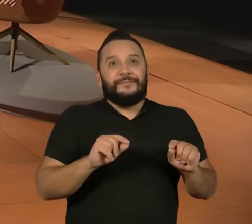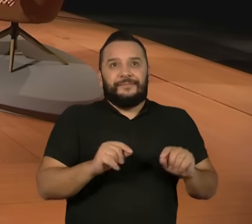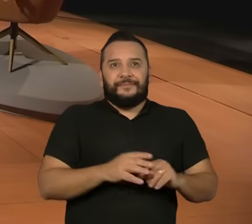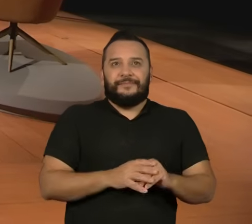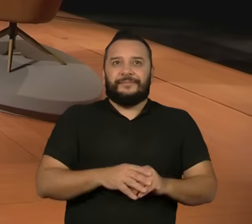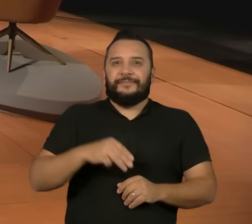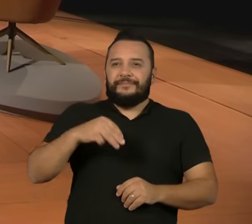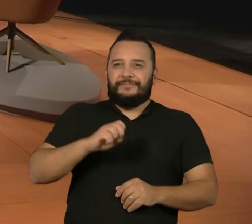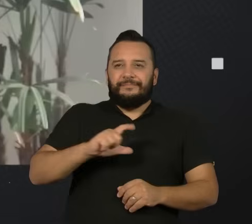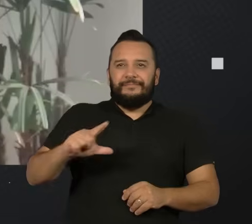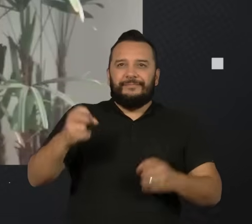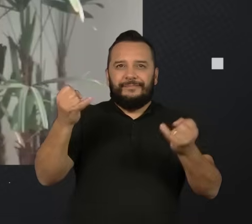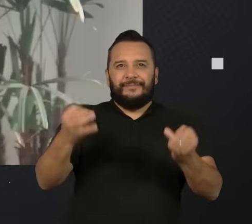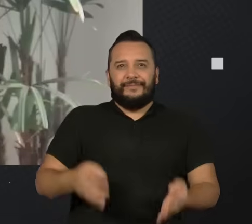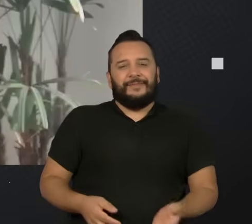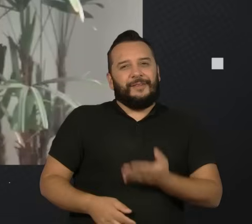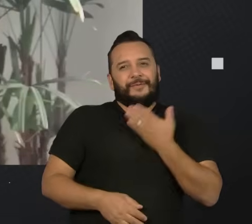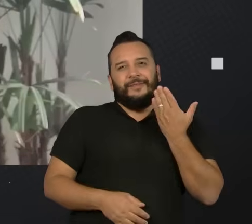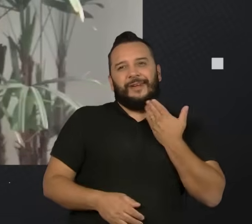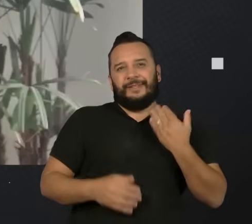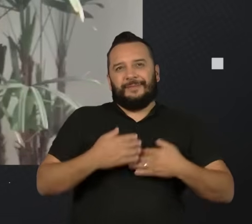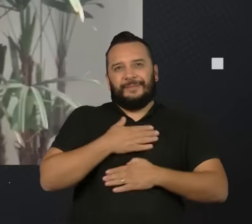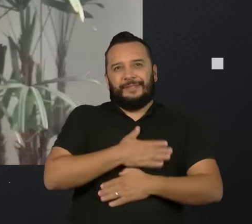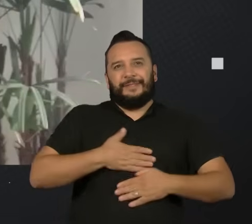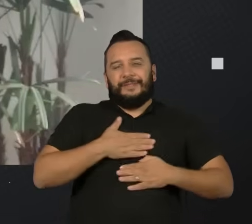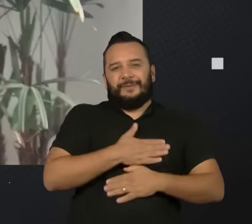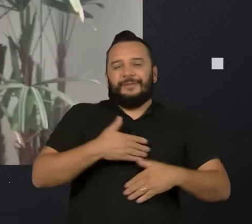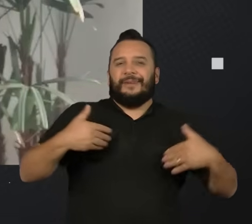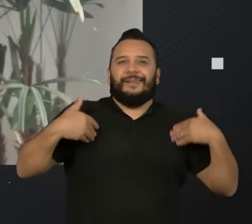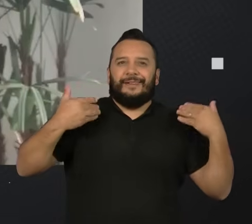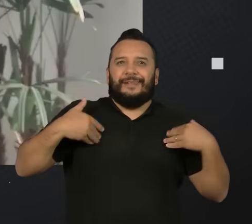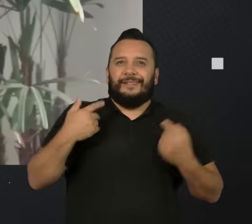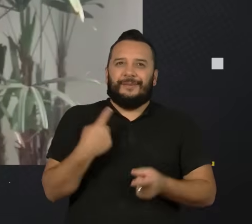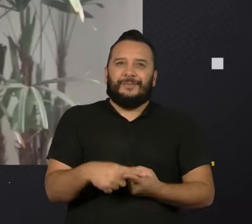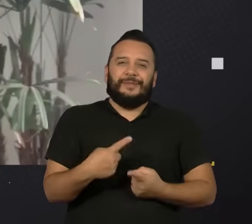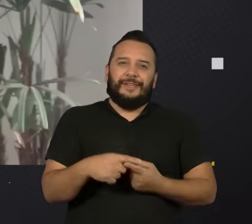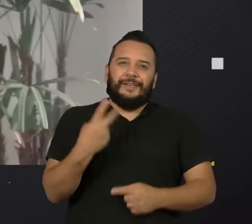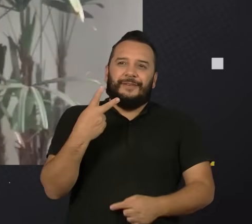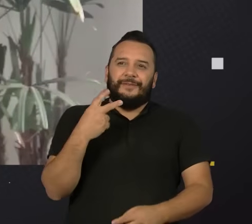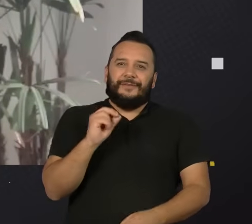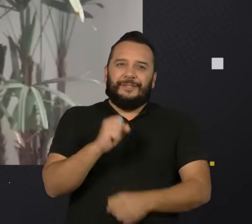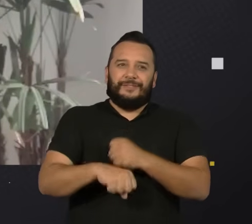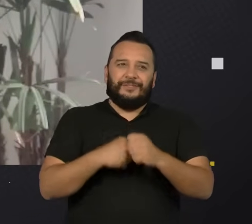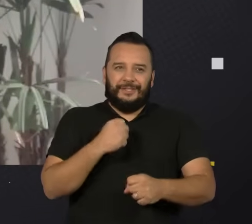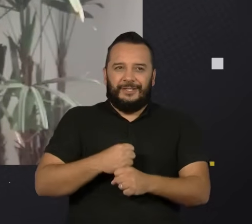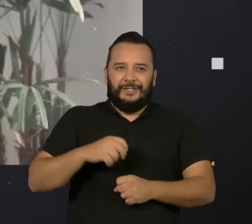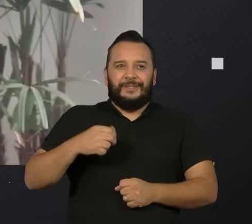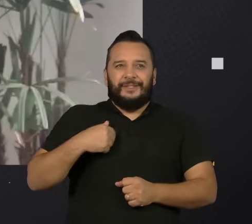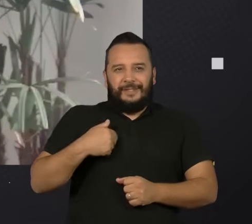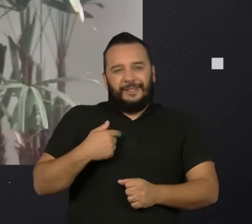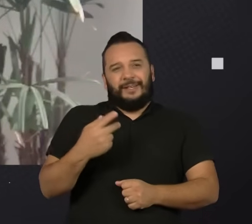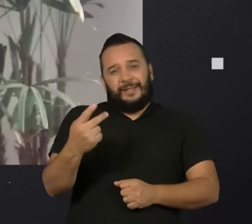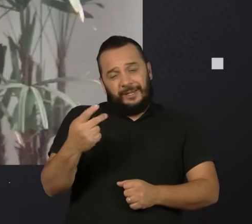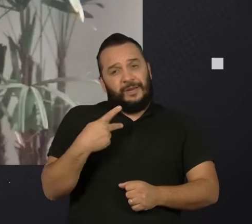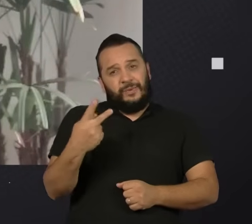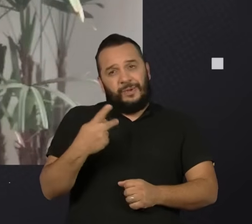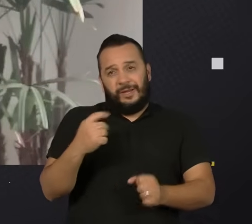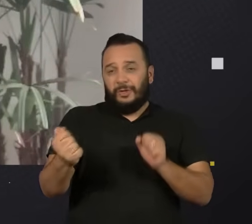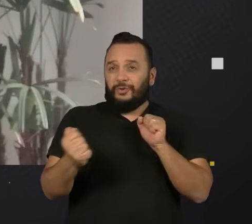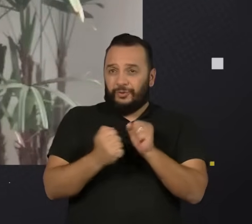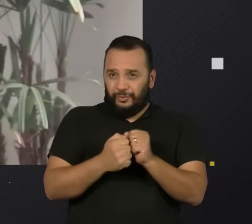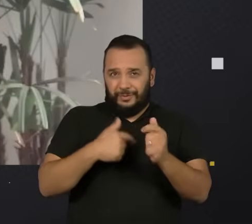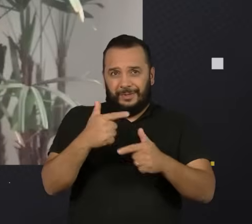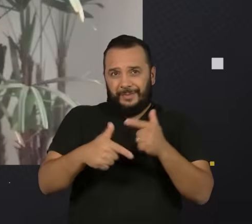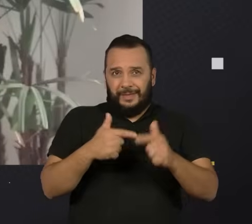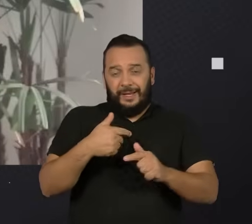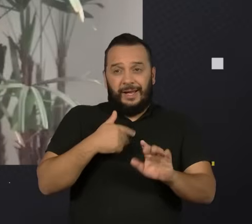da Mel, para mim, é muito fácil, muito prazeroso, é uma alegria, porque já são quase 20 anos aí da nossa história juntos. Antes de trabalhar, a